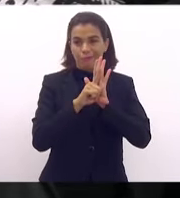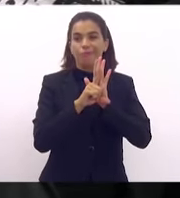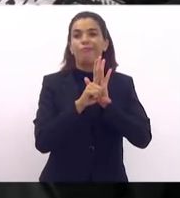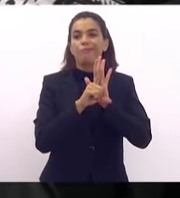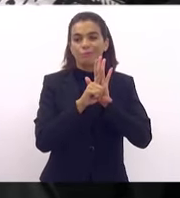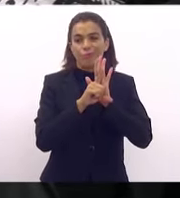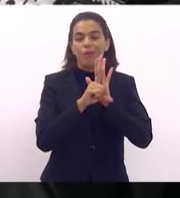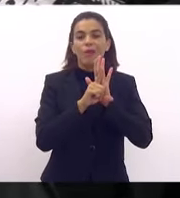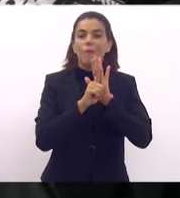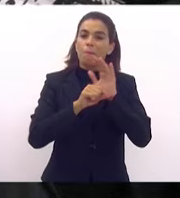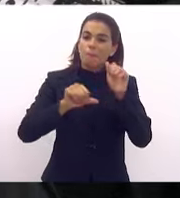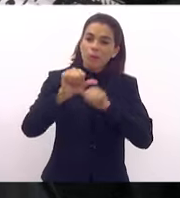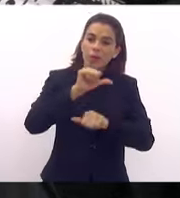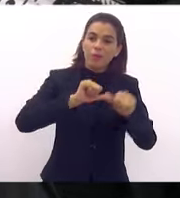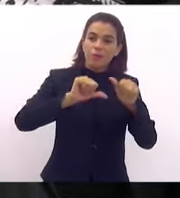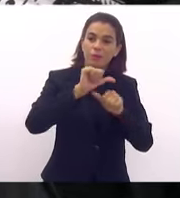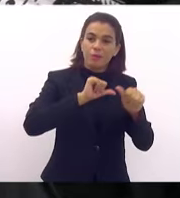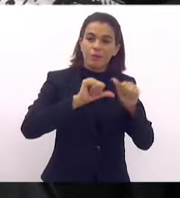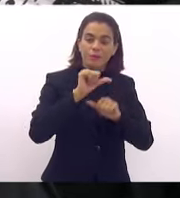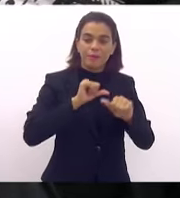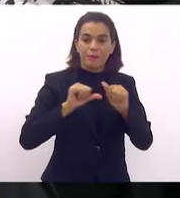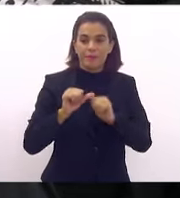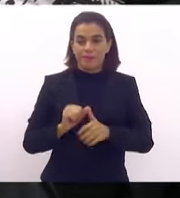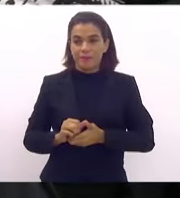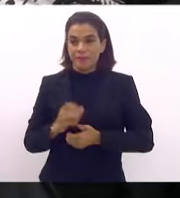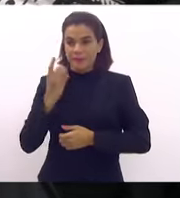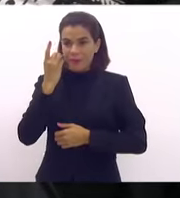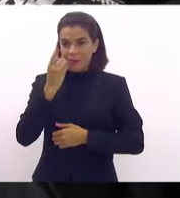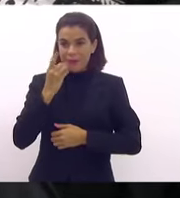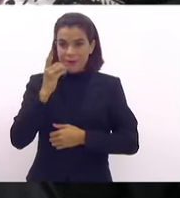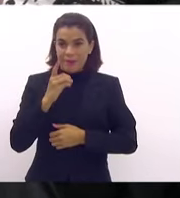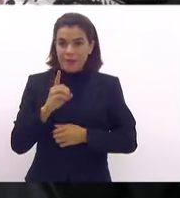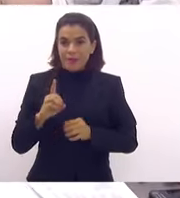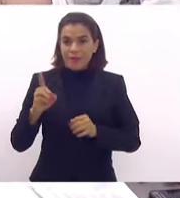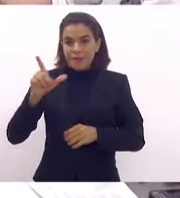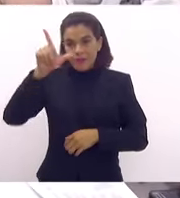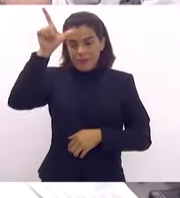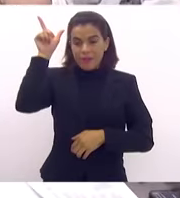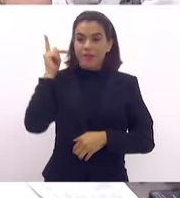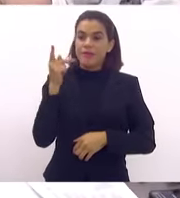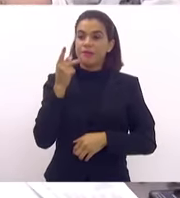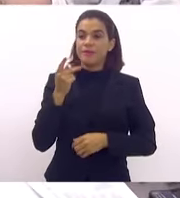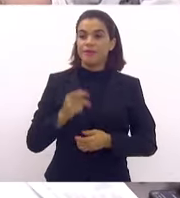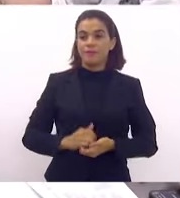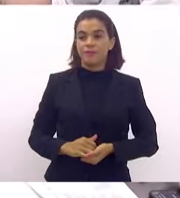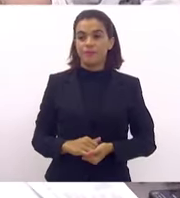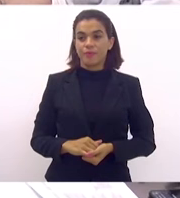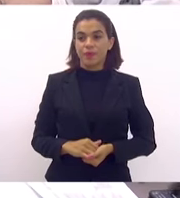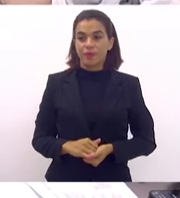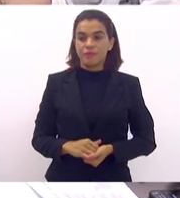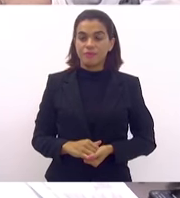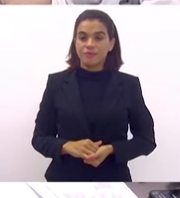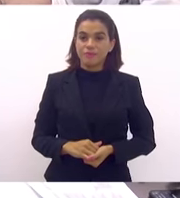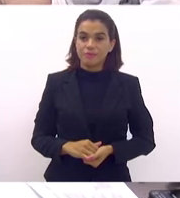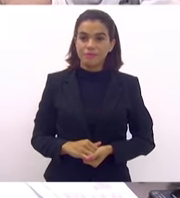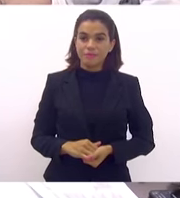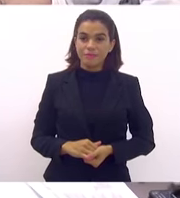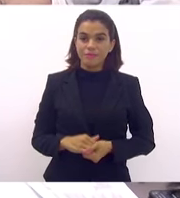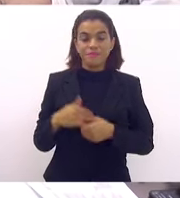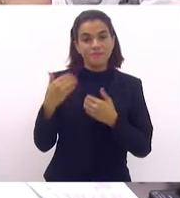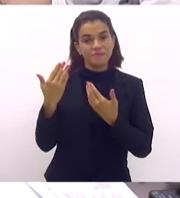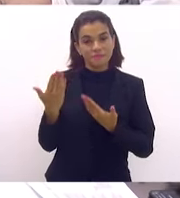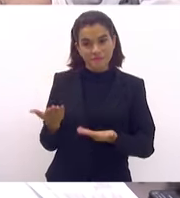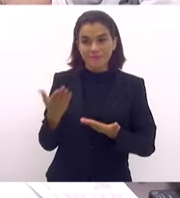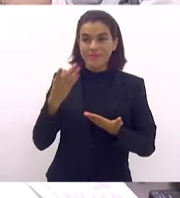tramitação, sofrer mais alterações. Deputado Luiz Paulo. Presidente, vou fazer ao deputado